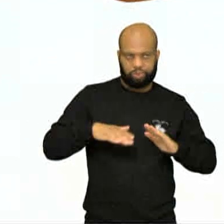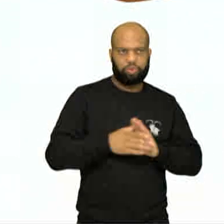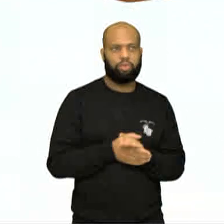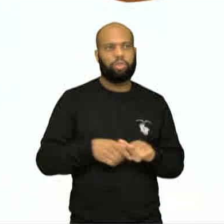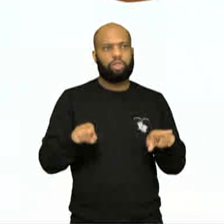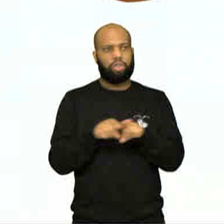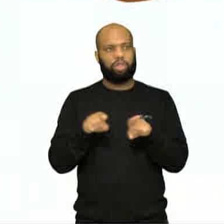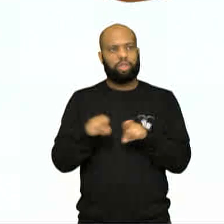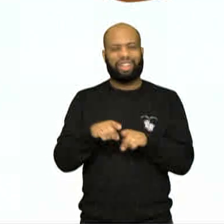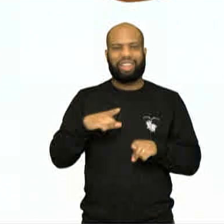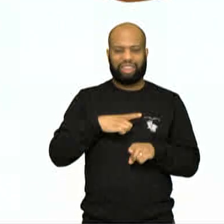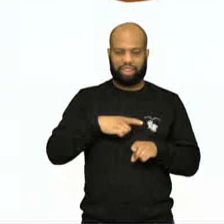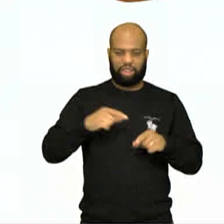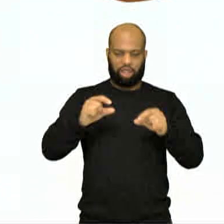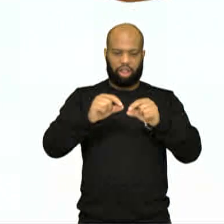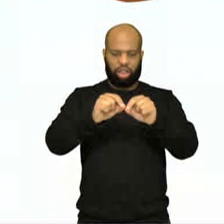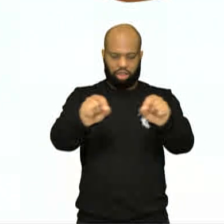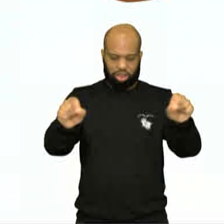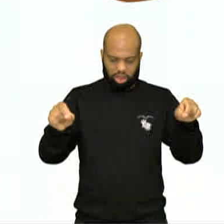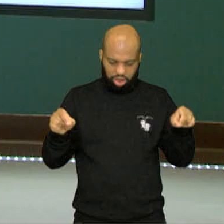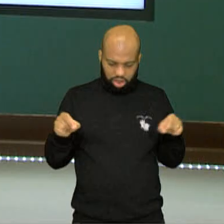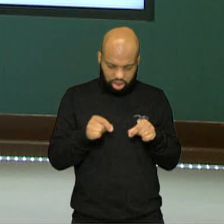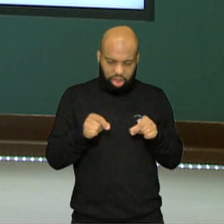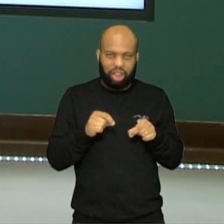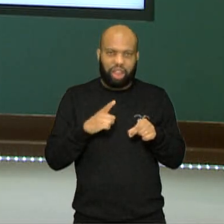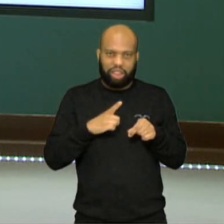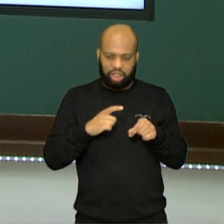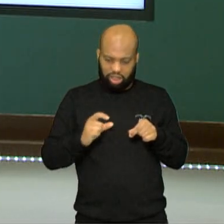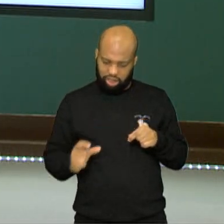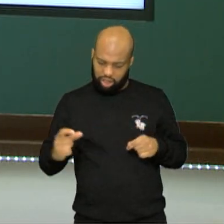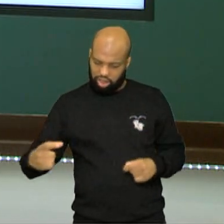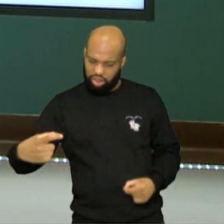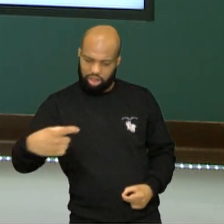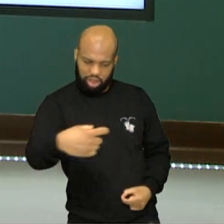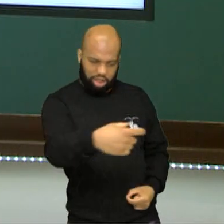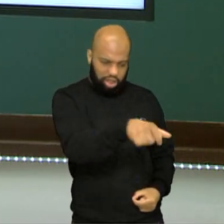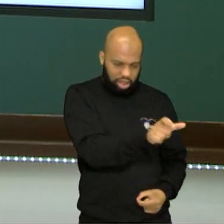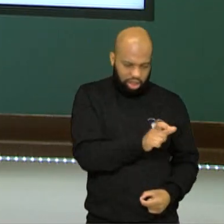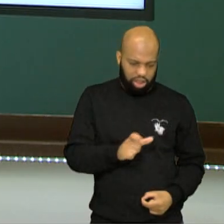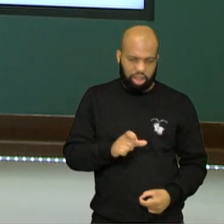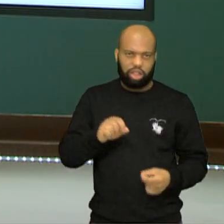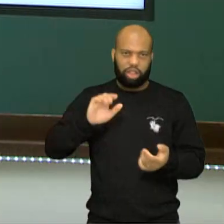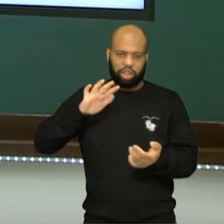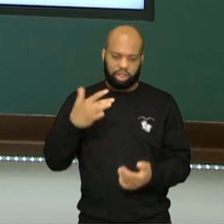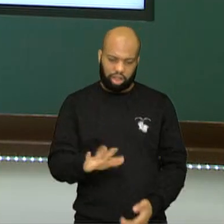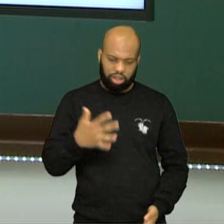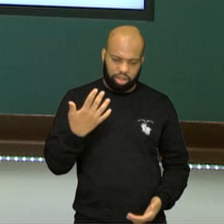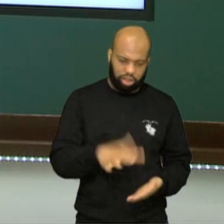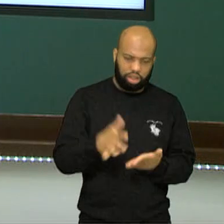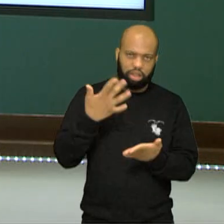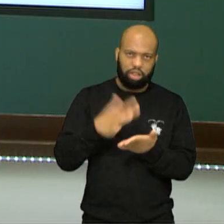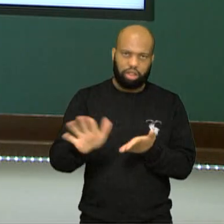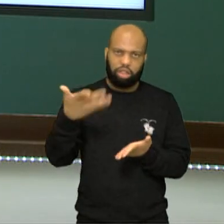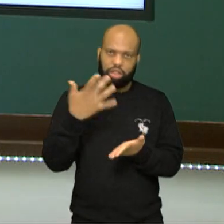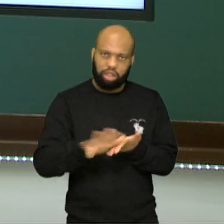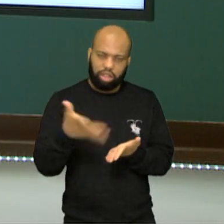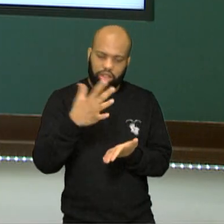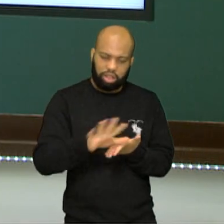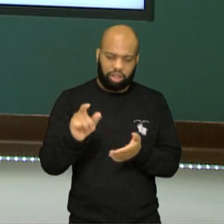tem pequenas rodelas de metal, pequenos pratinhos. Lembra do prato do instrumento musical de percussão?